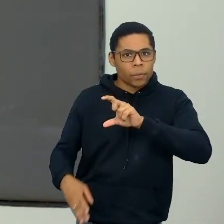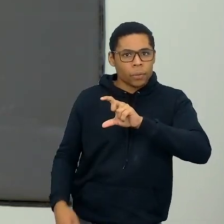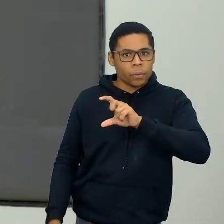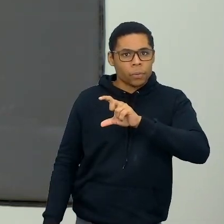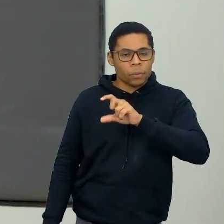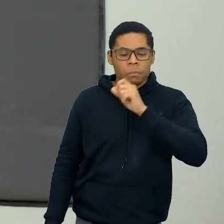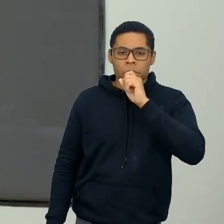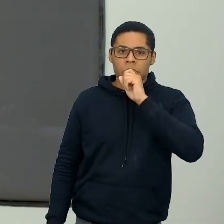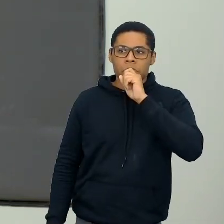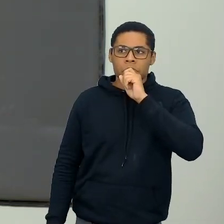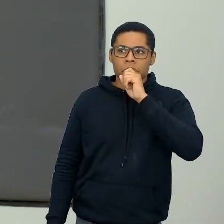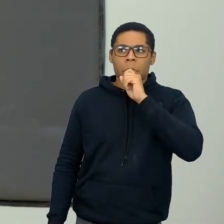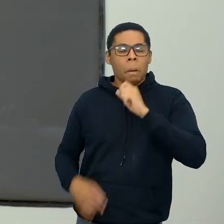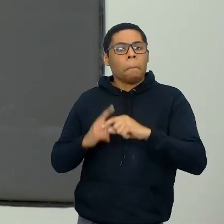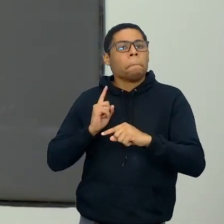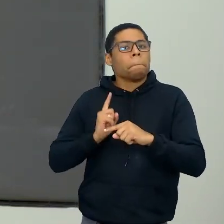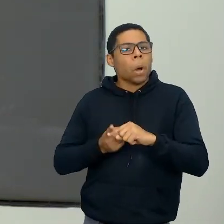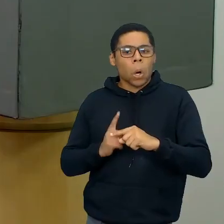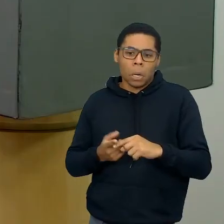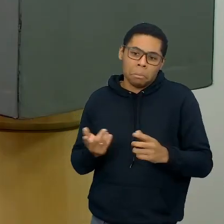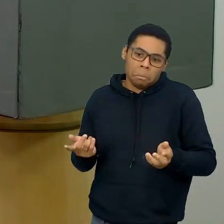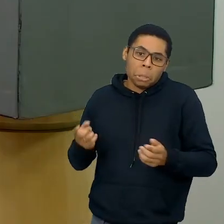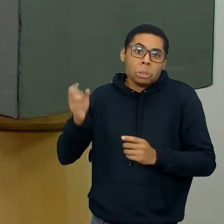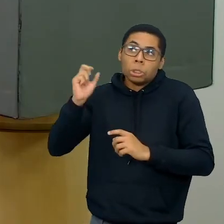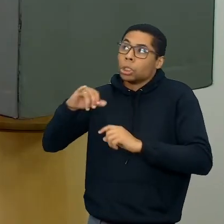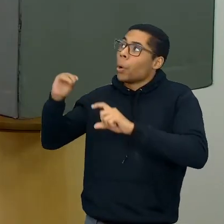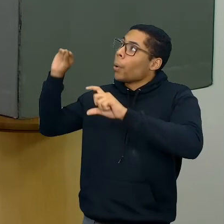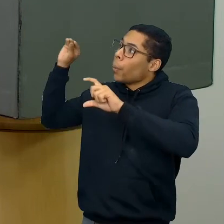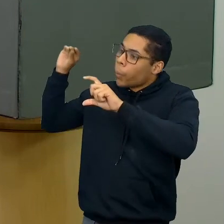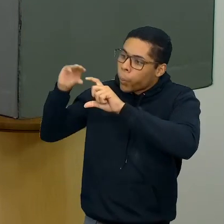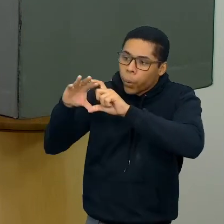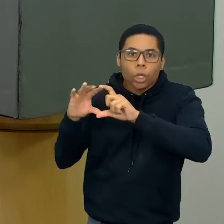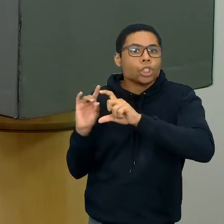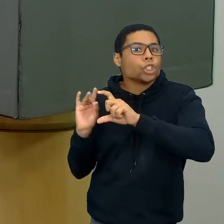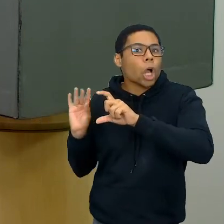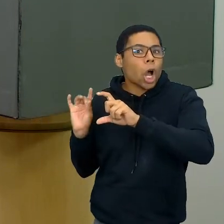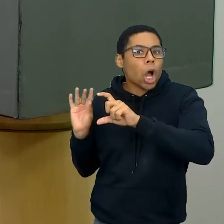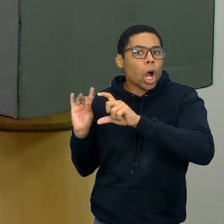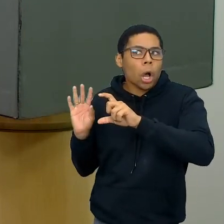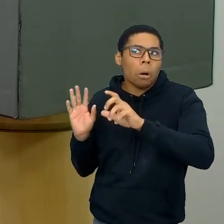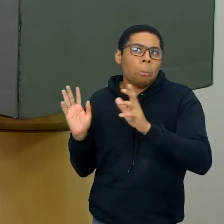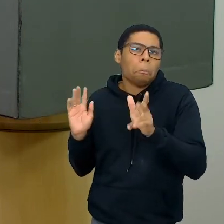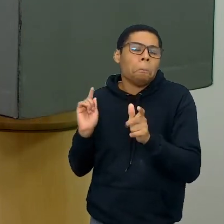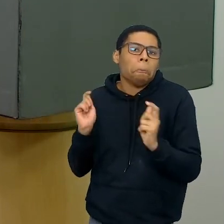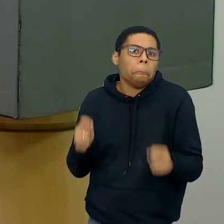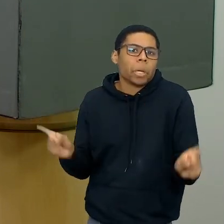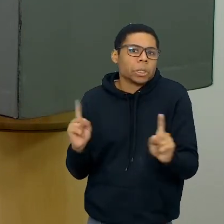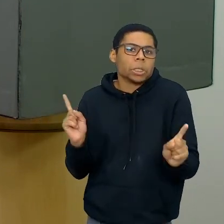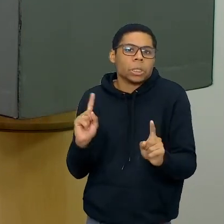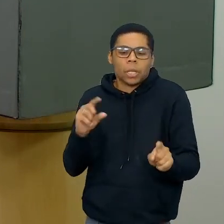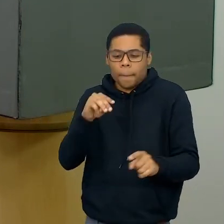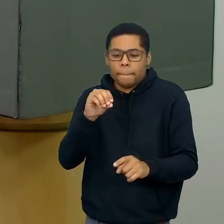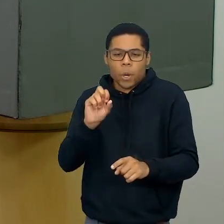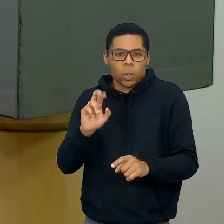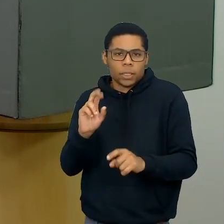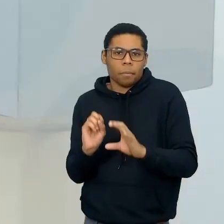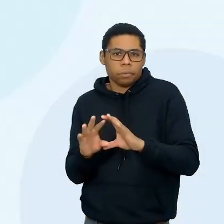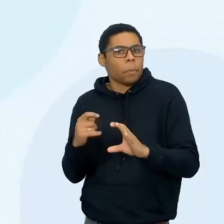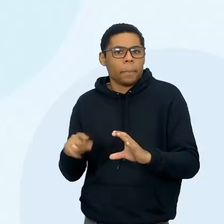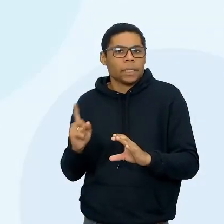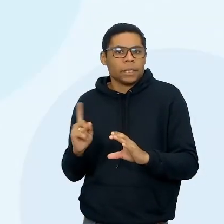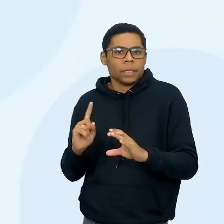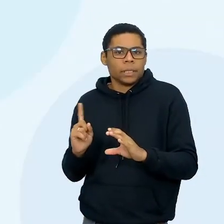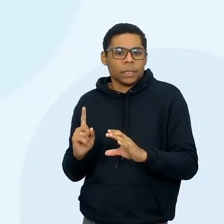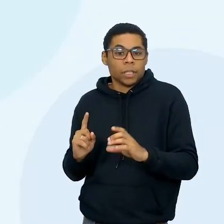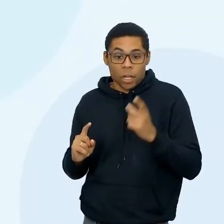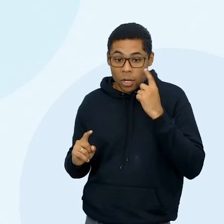iluminar? Porque aí não é vantagem eu ter a lâmpada de Moser. Veja que o problema é grande. Por quê? Olha, volta lá para a tela, para a